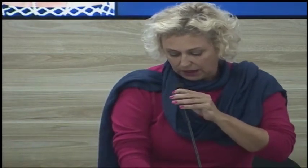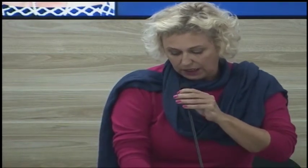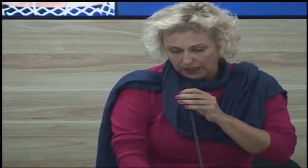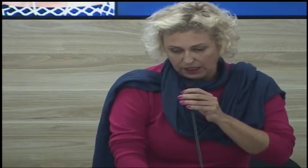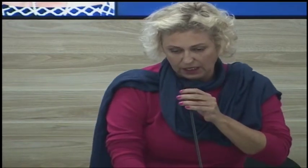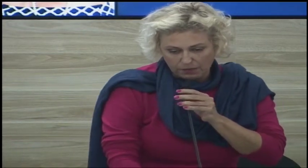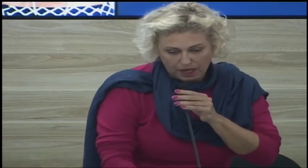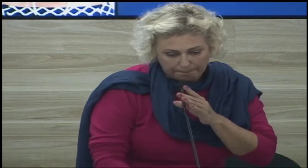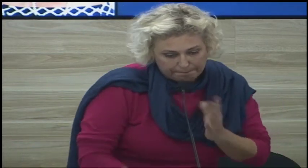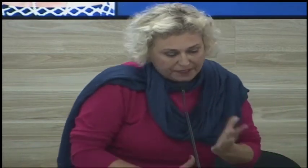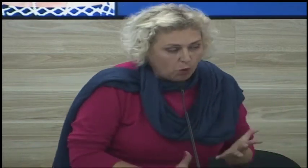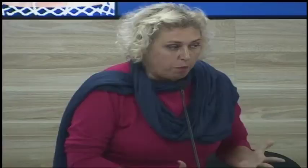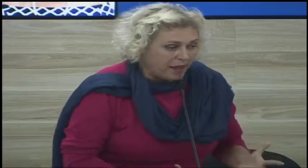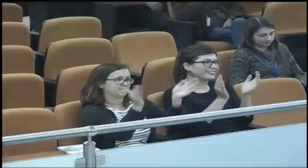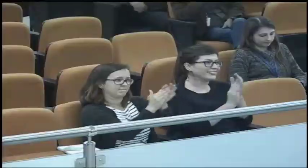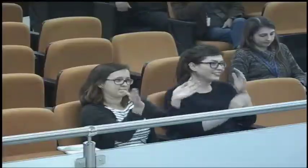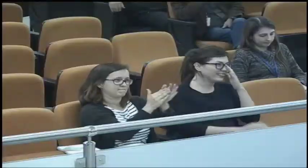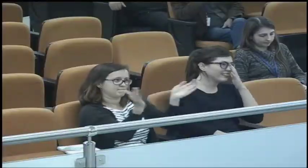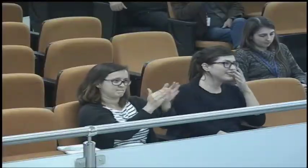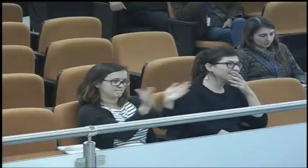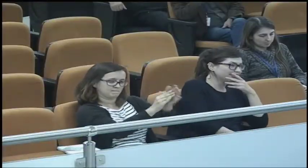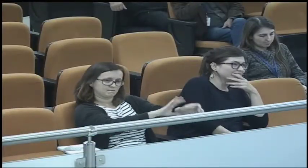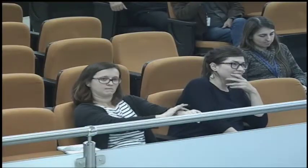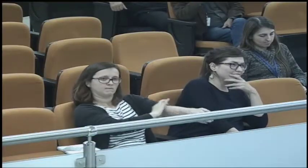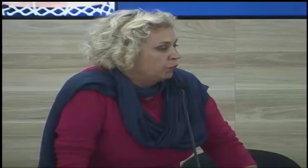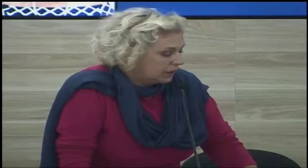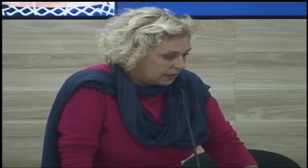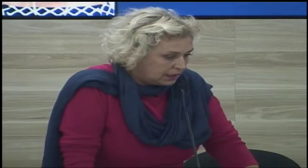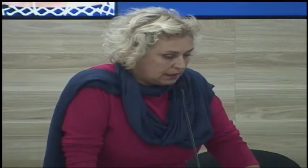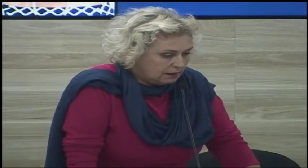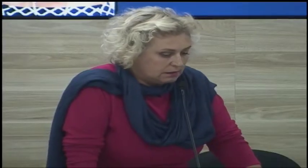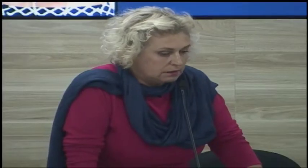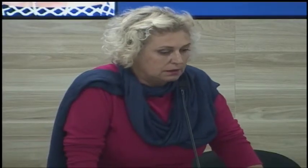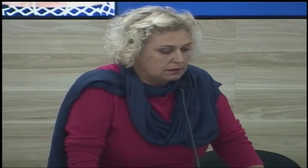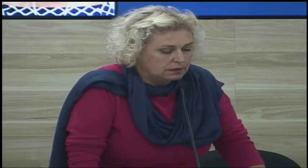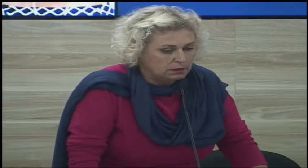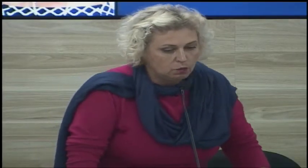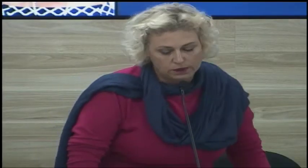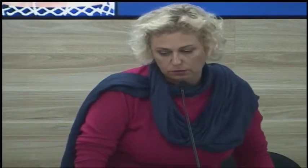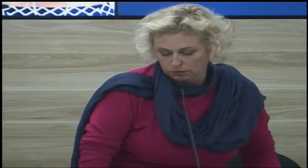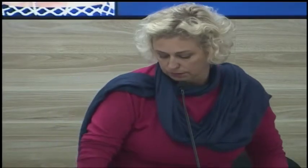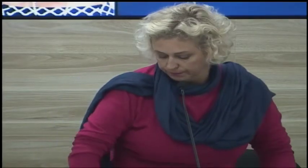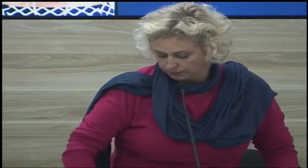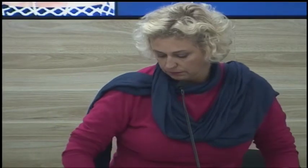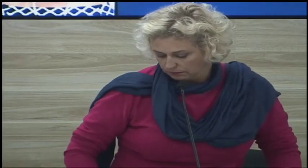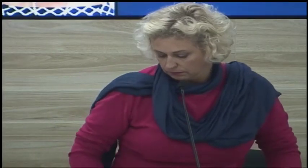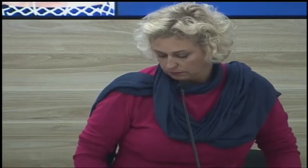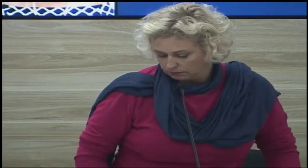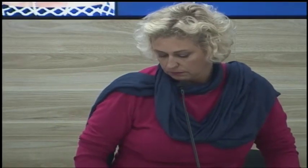é uma preocupação porque quando